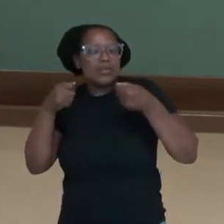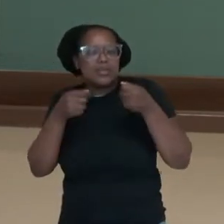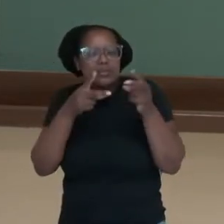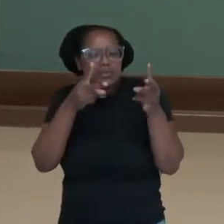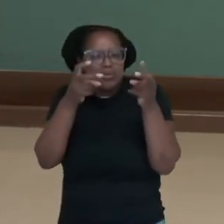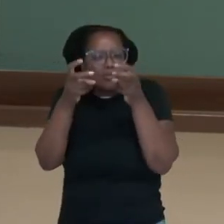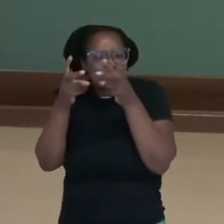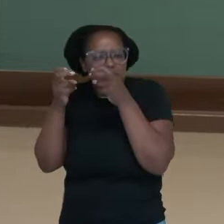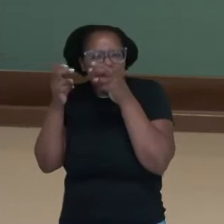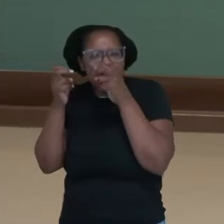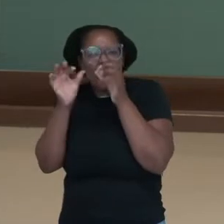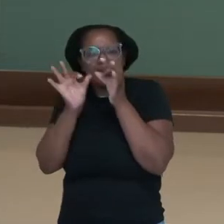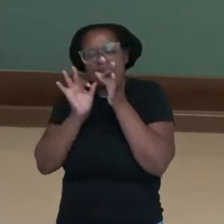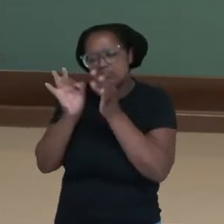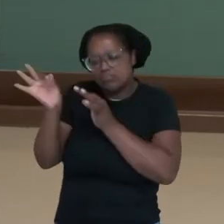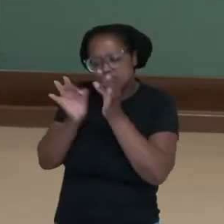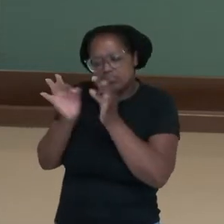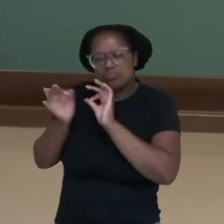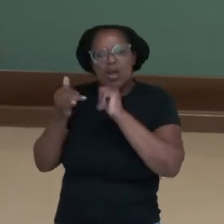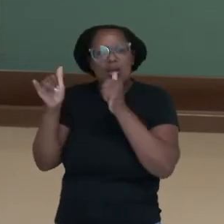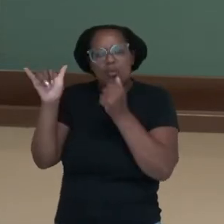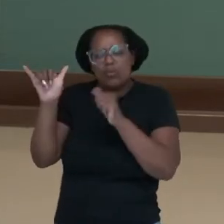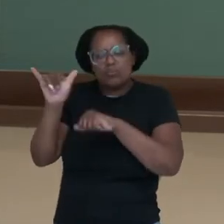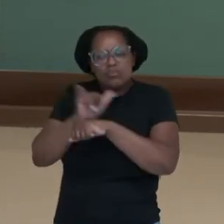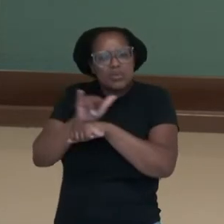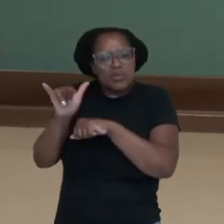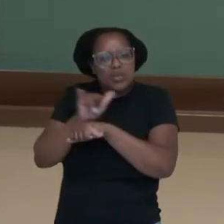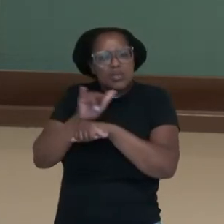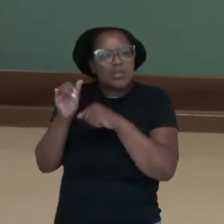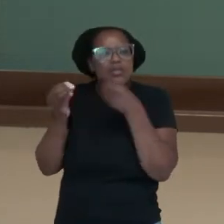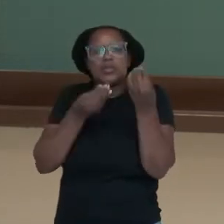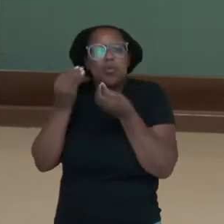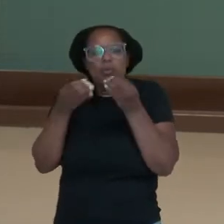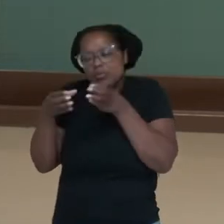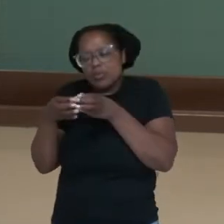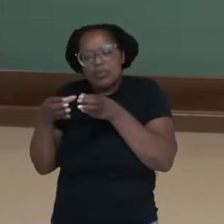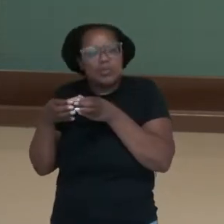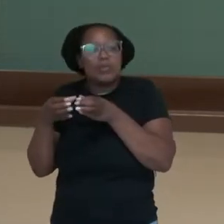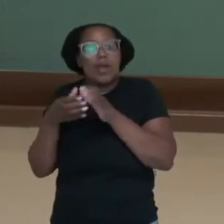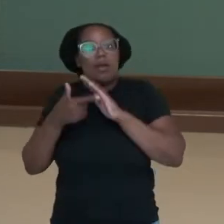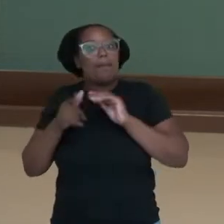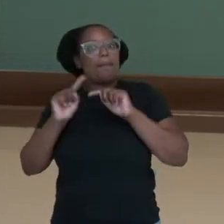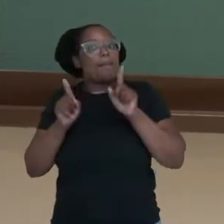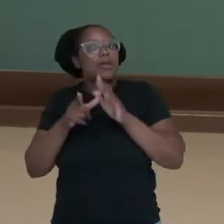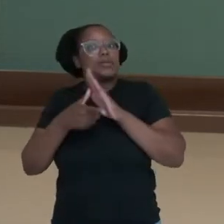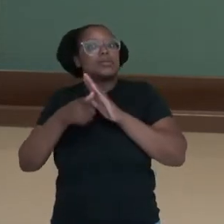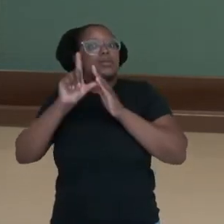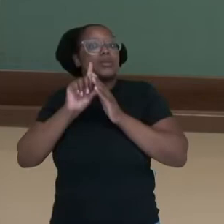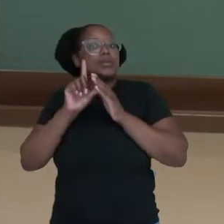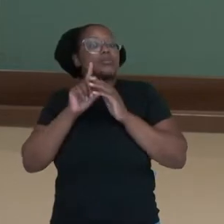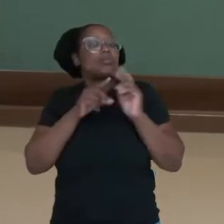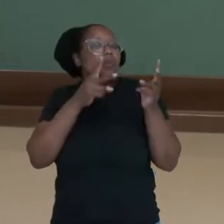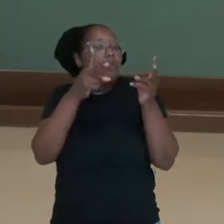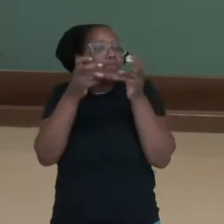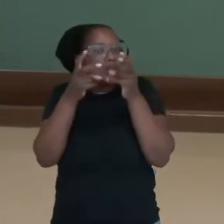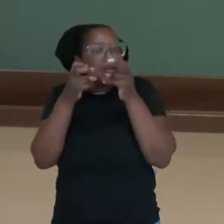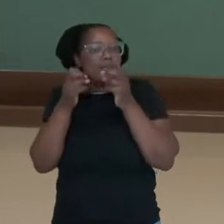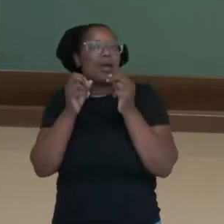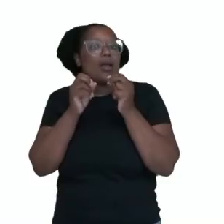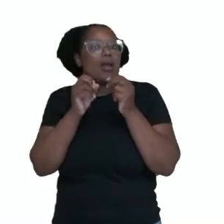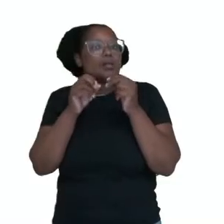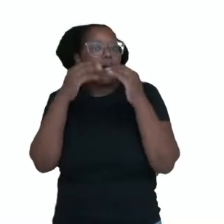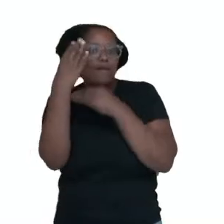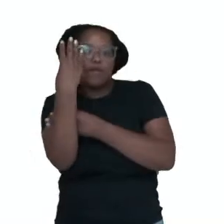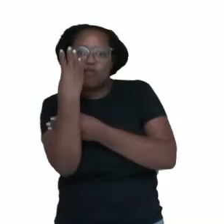esquematizar essas relações alimentares. Mas antes, vamos observar essa imagem. Olha que